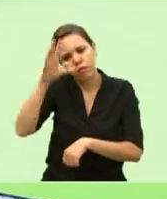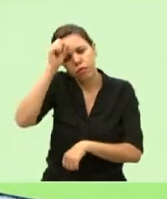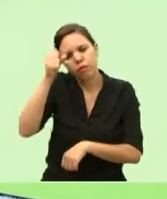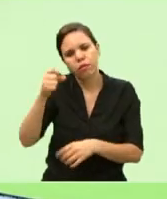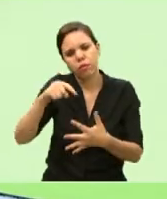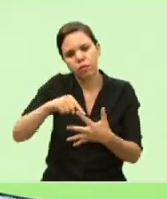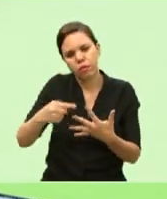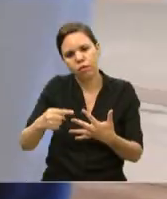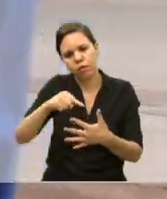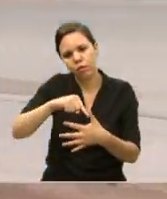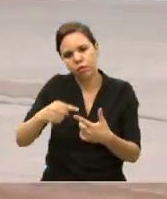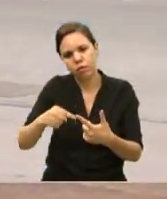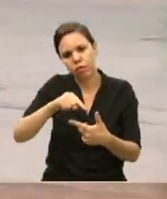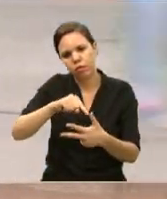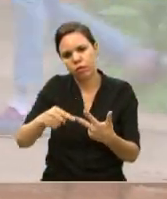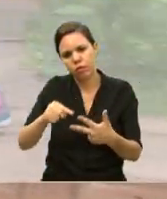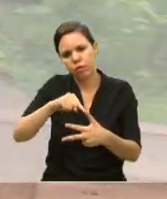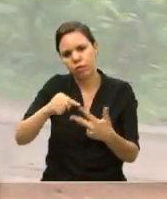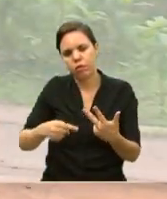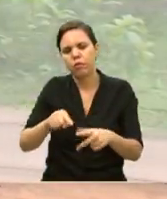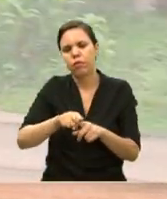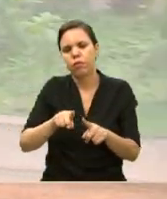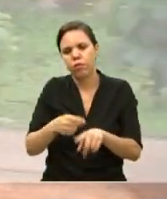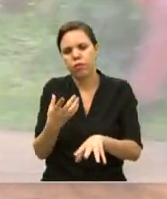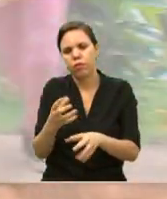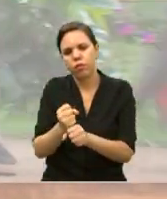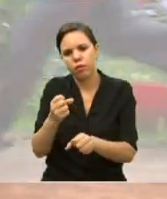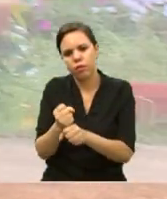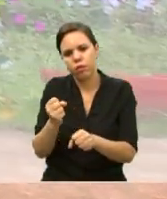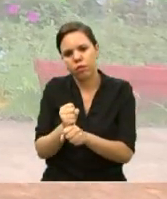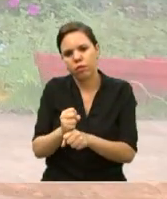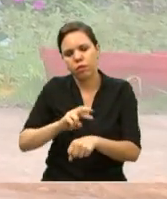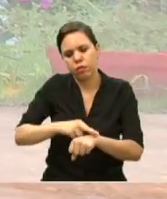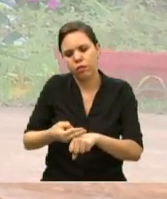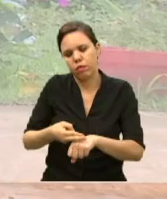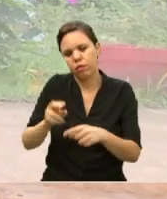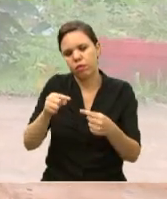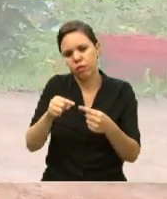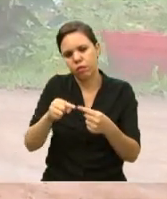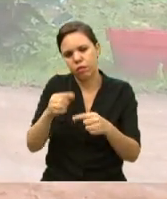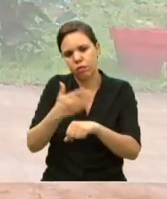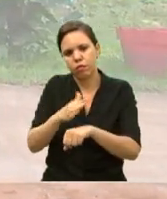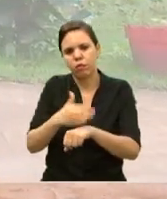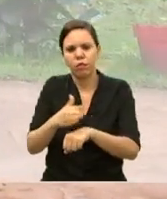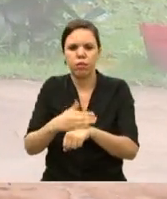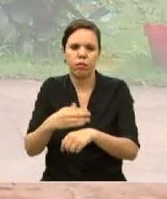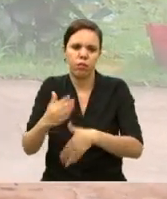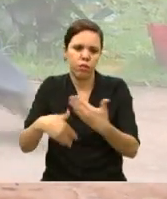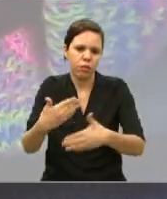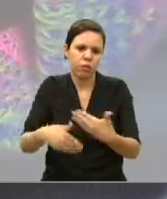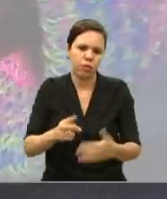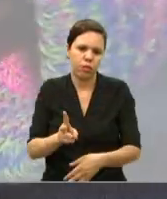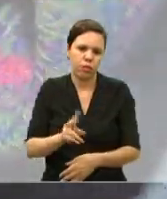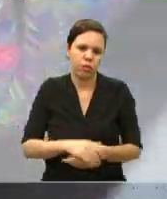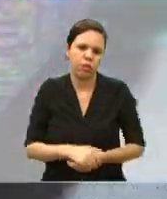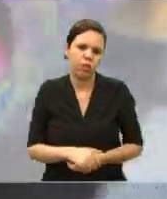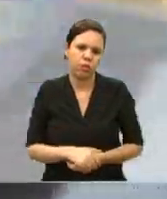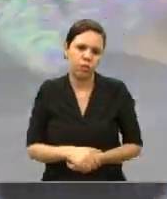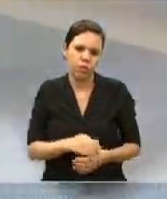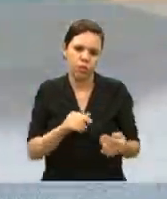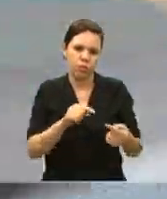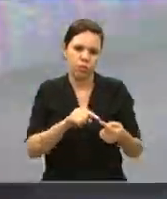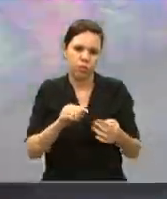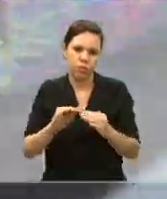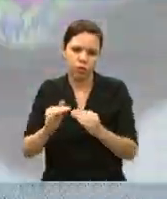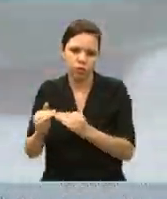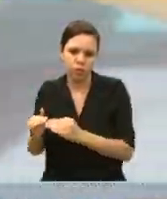consegue dar a mesma atividade para a criança pequena e já para o pré-adolescente, né? Para a criança do 5º ano. Eles querem outra coisa. É um